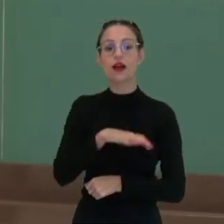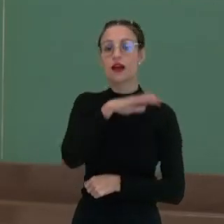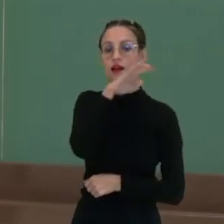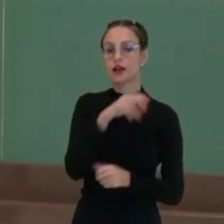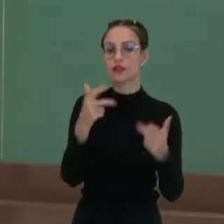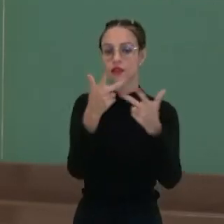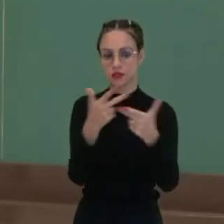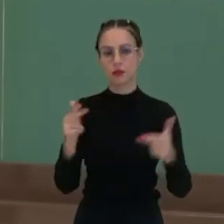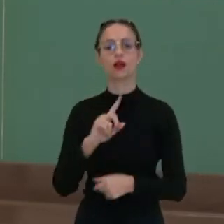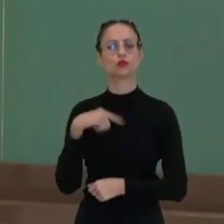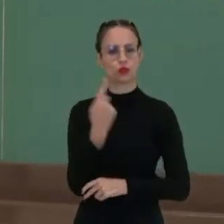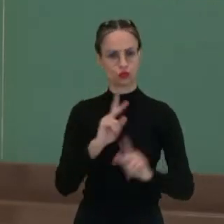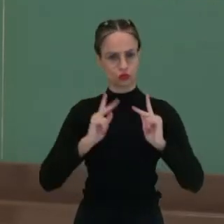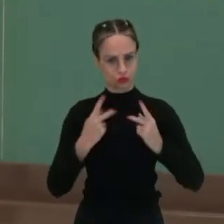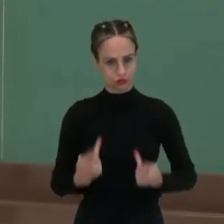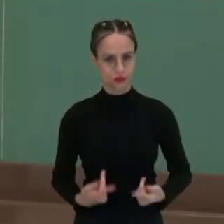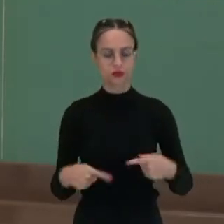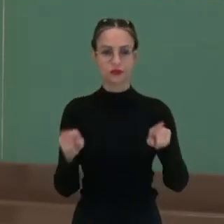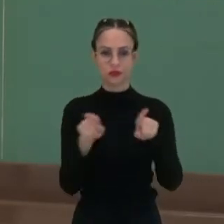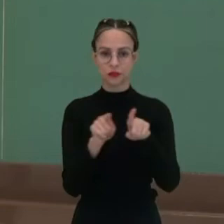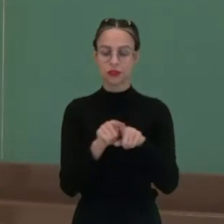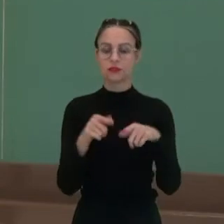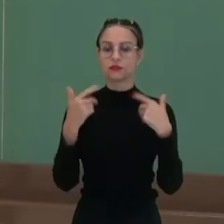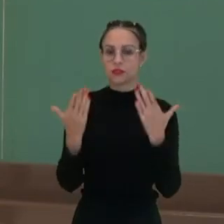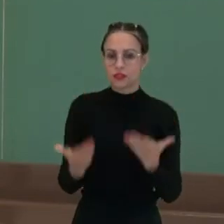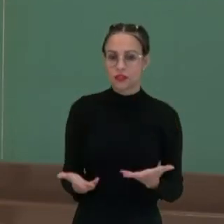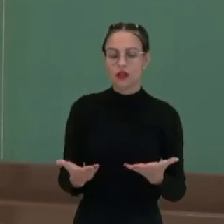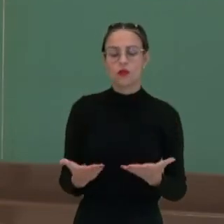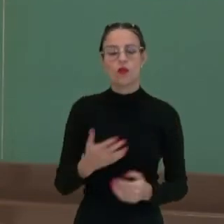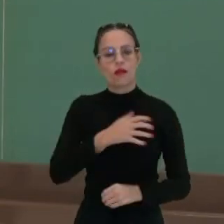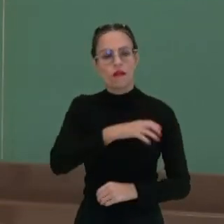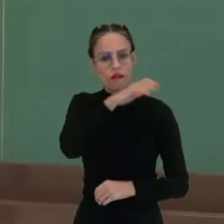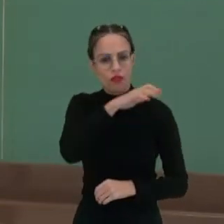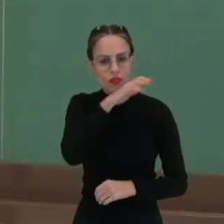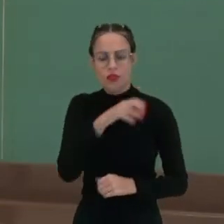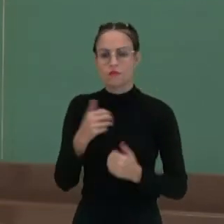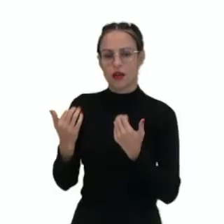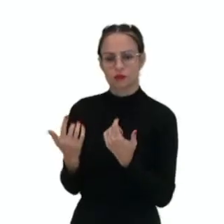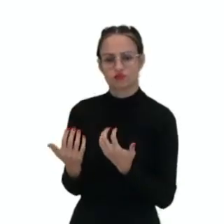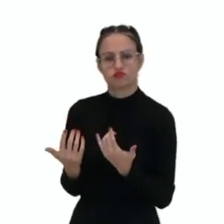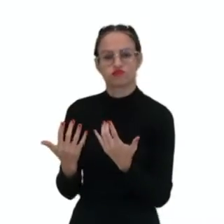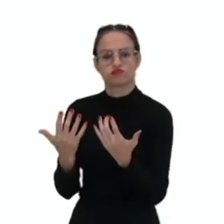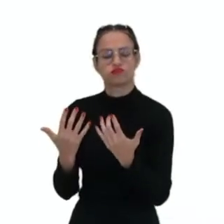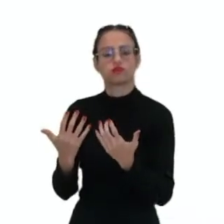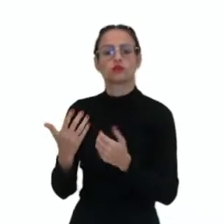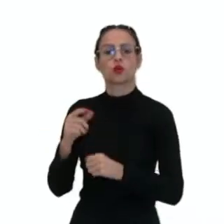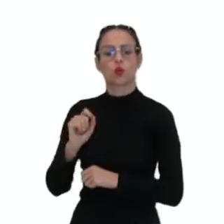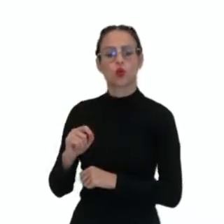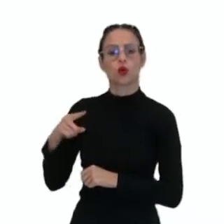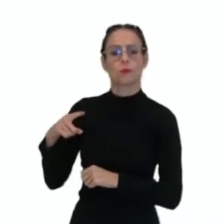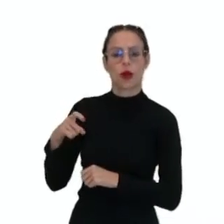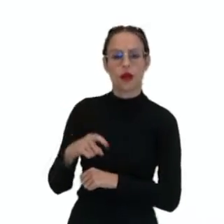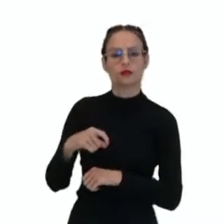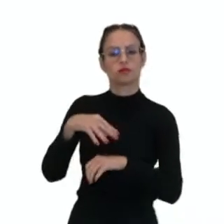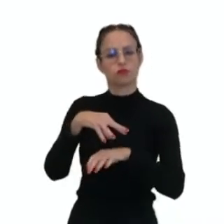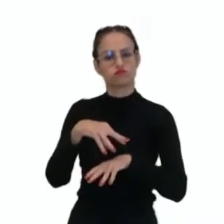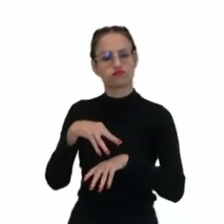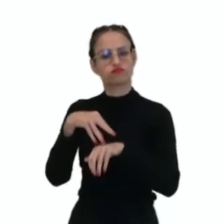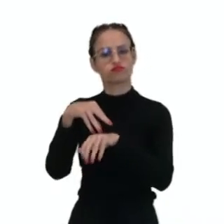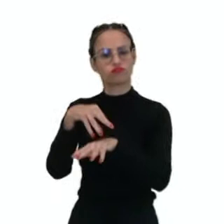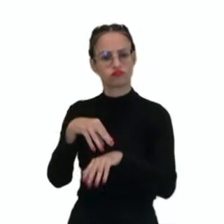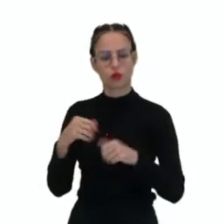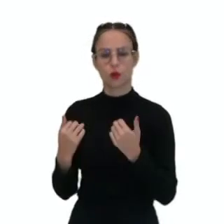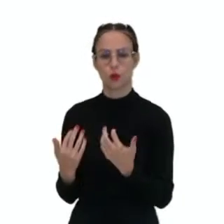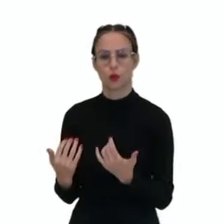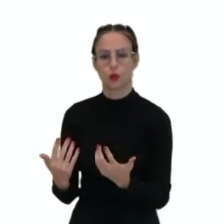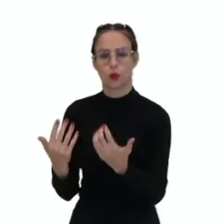nós estamos inclusos aí, tá? Então falamos de animais, vegetais, fungos, protozoários e também as